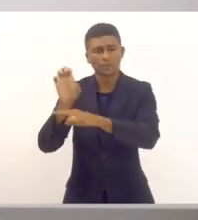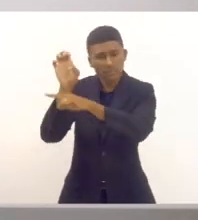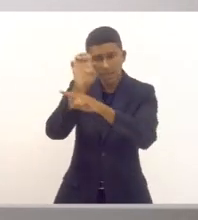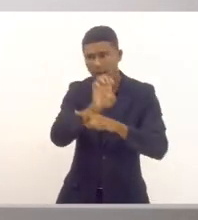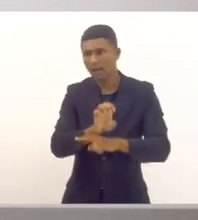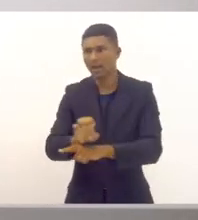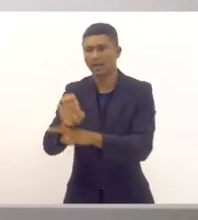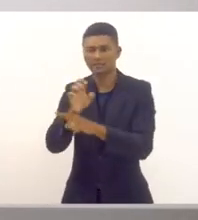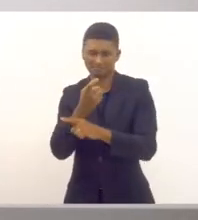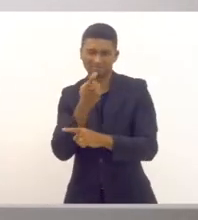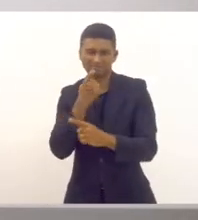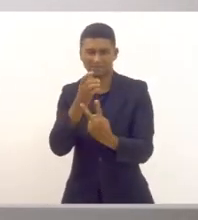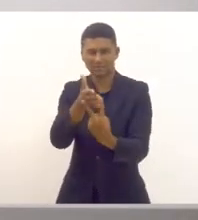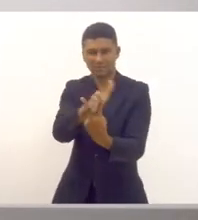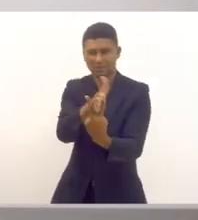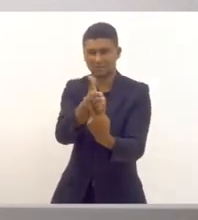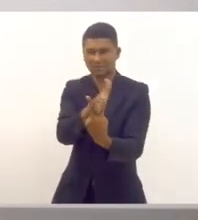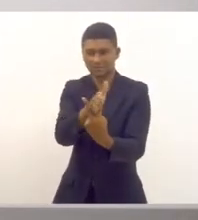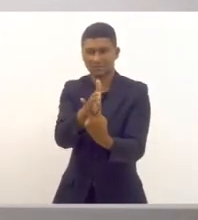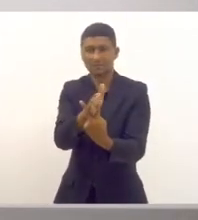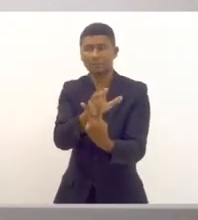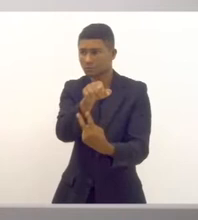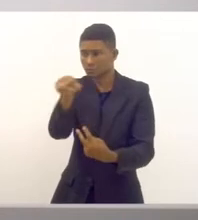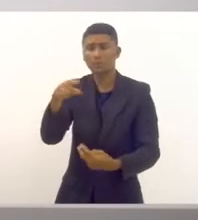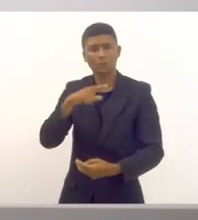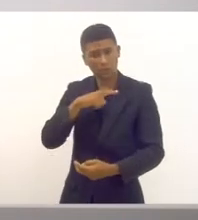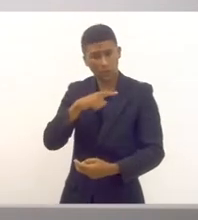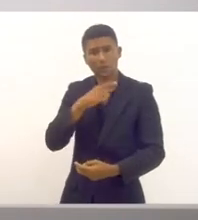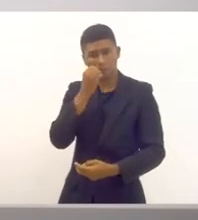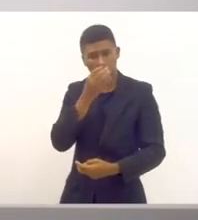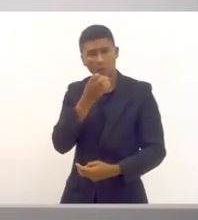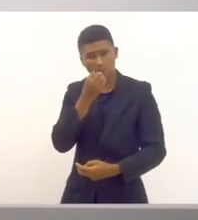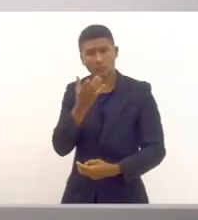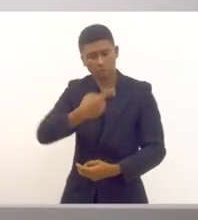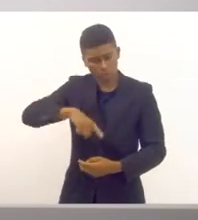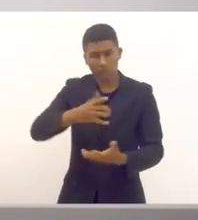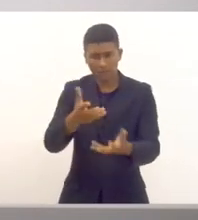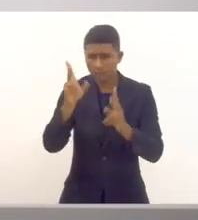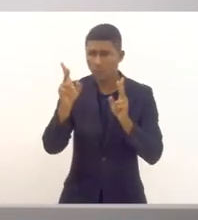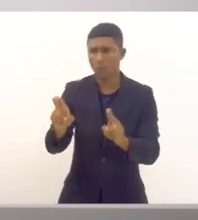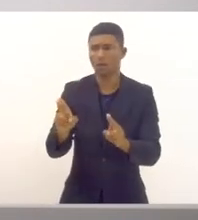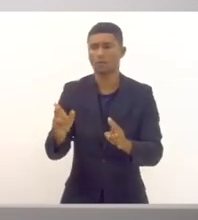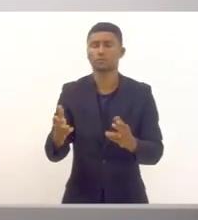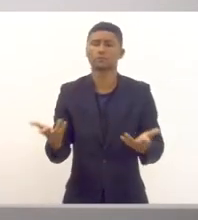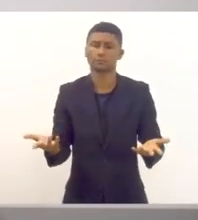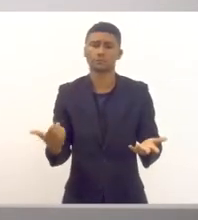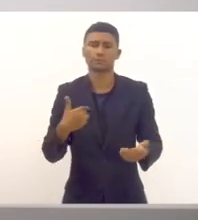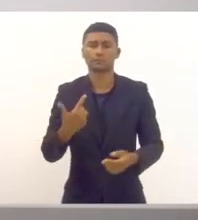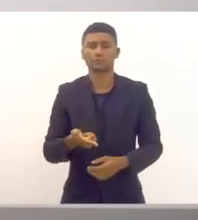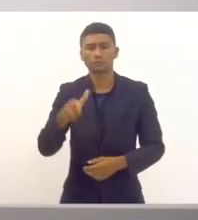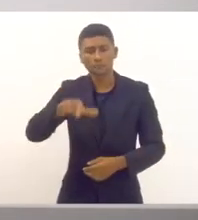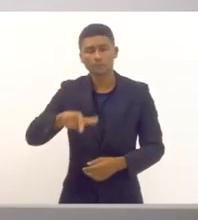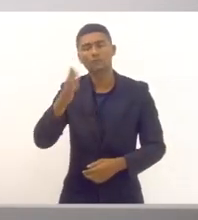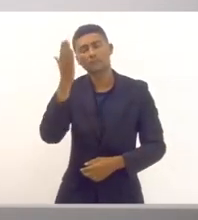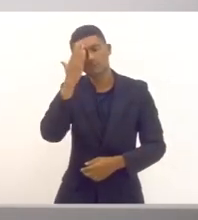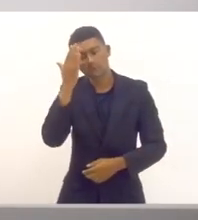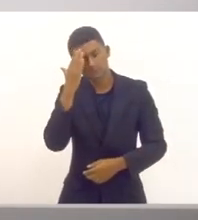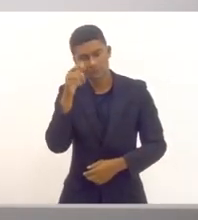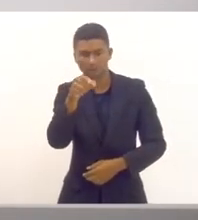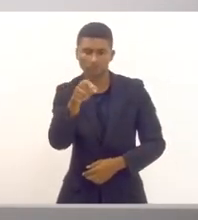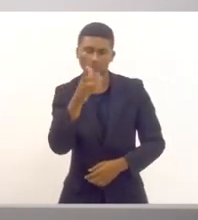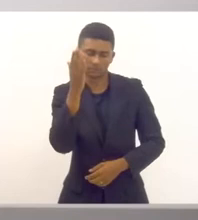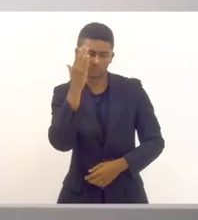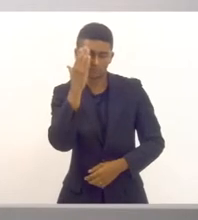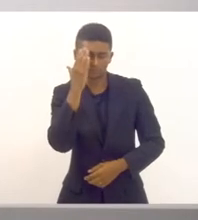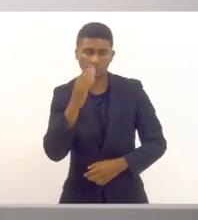limítrofes com o nosso, dispõe. Então, eu mais uma vez, eu sei que o senhor está ciente disso, mas eu sei